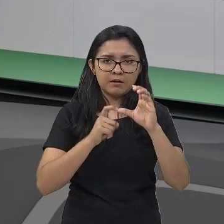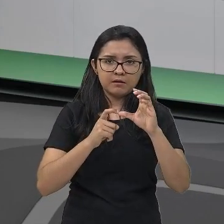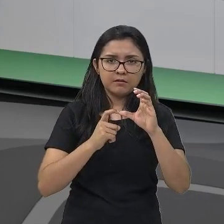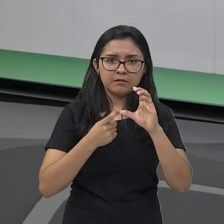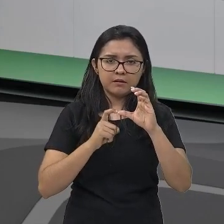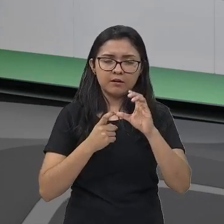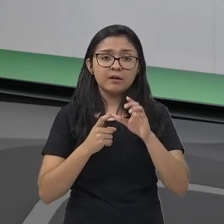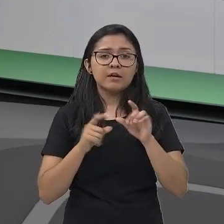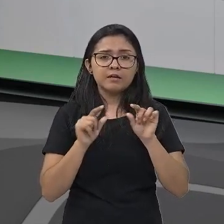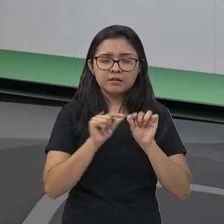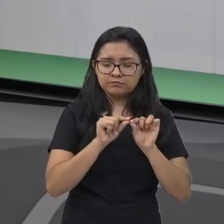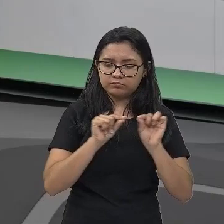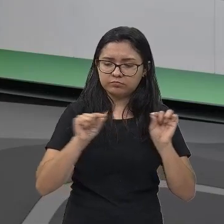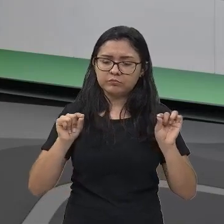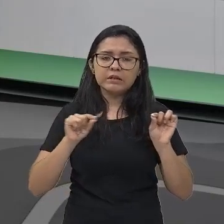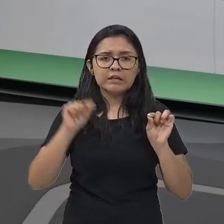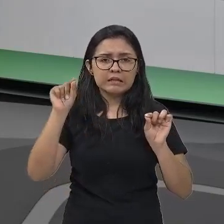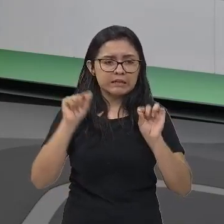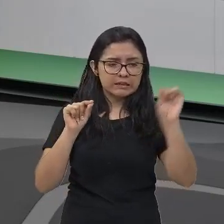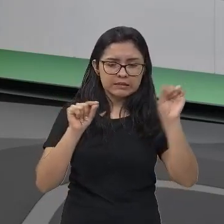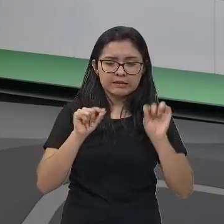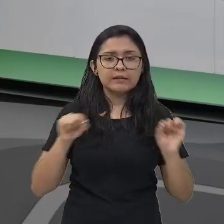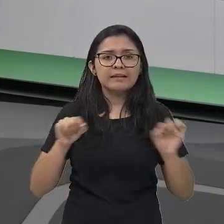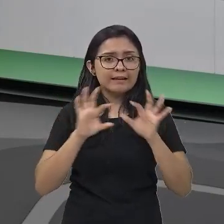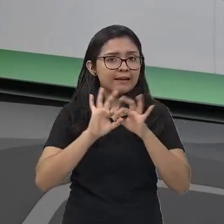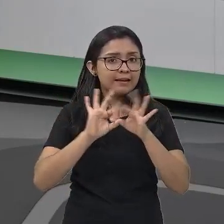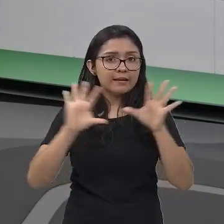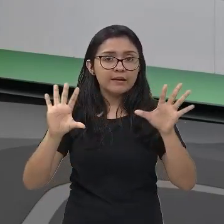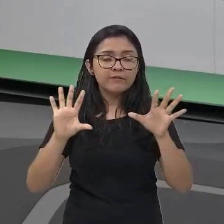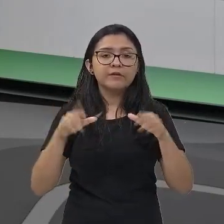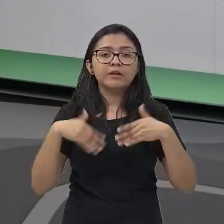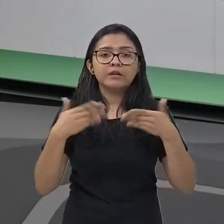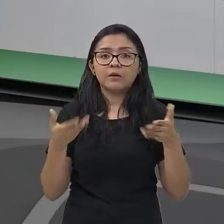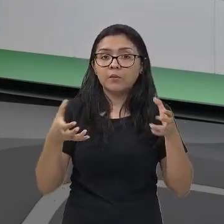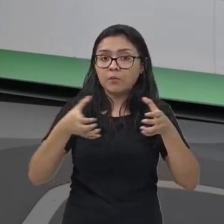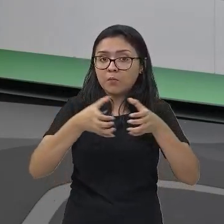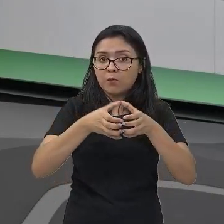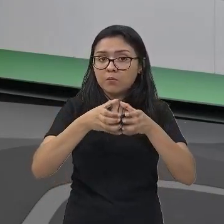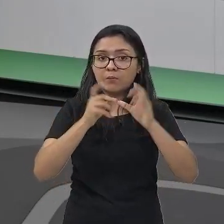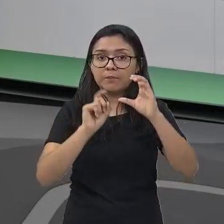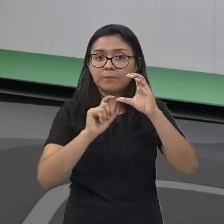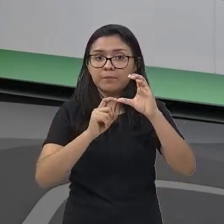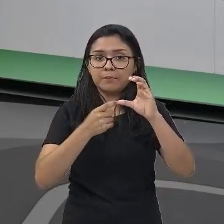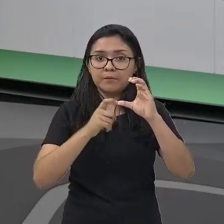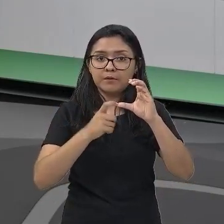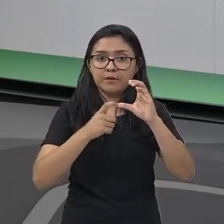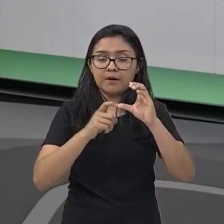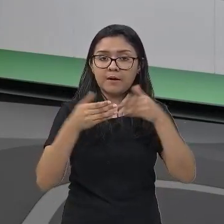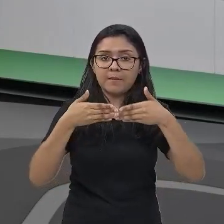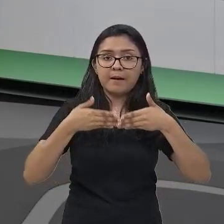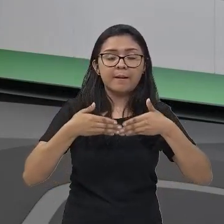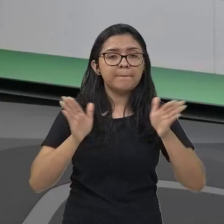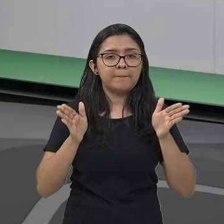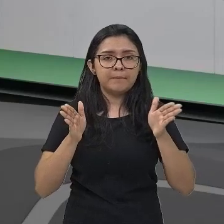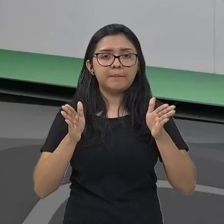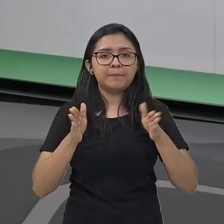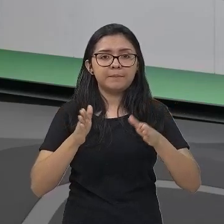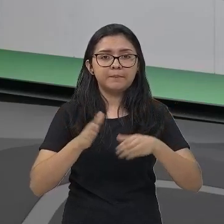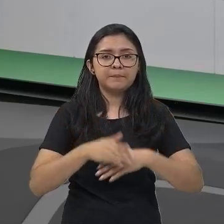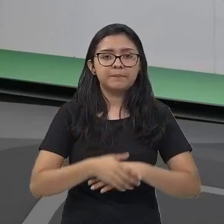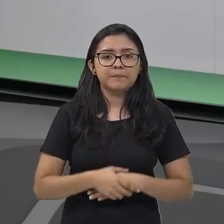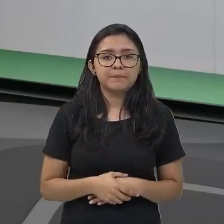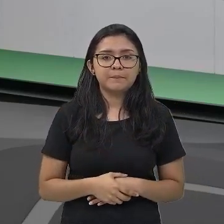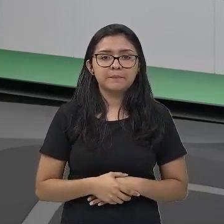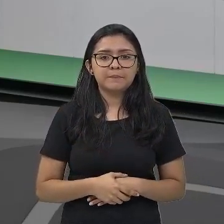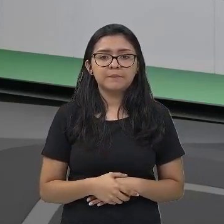suas extremidades, elas forem livres, eu classifico a cadeia carbônica como sendo uma cadeia